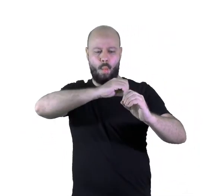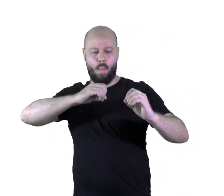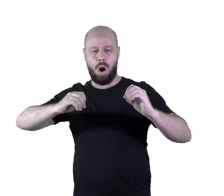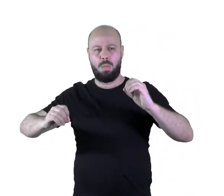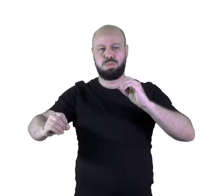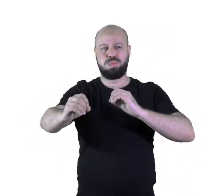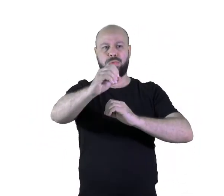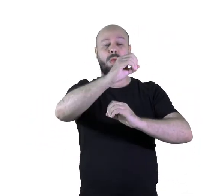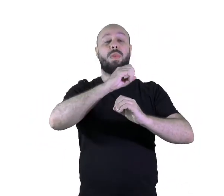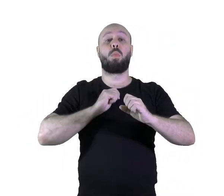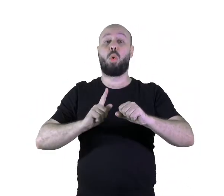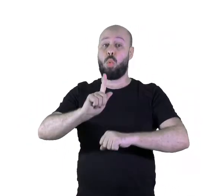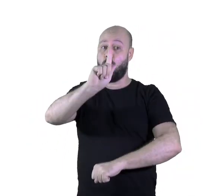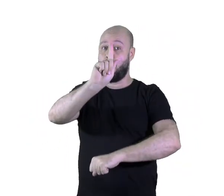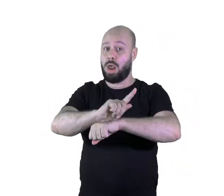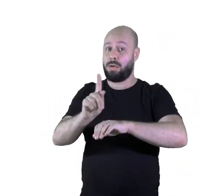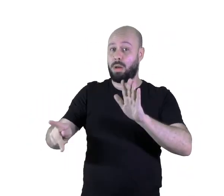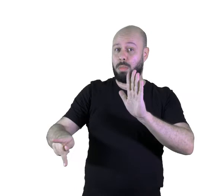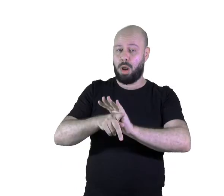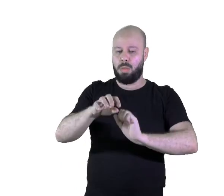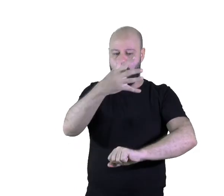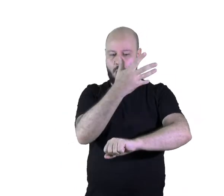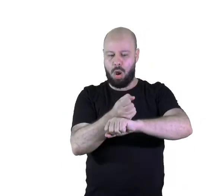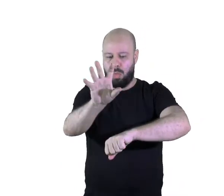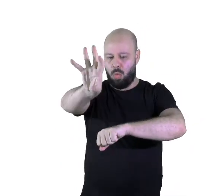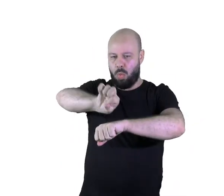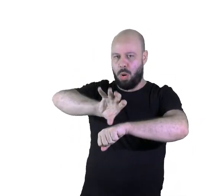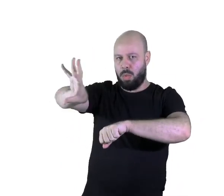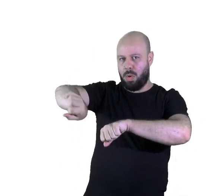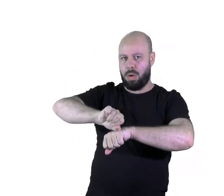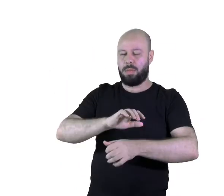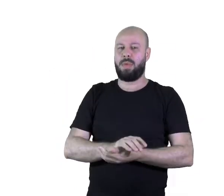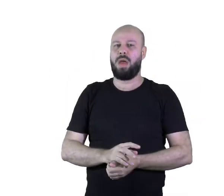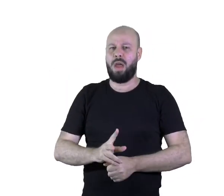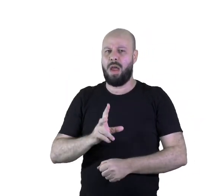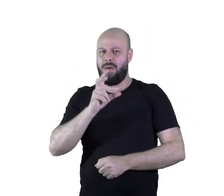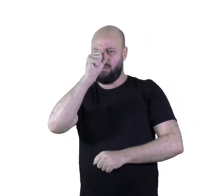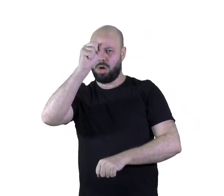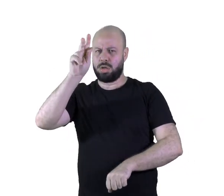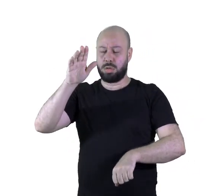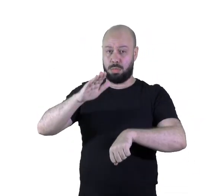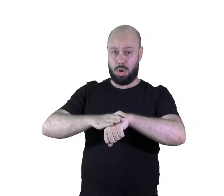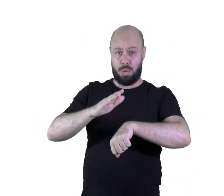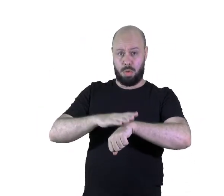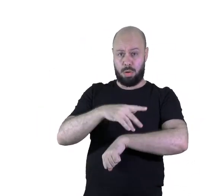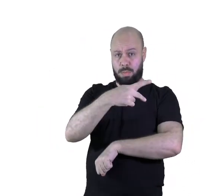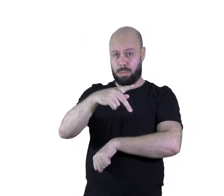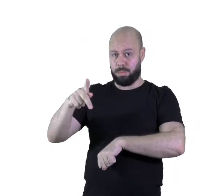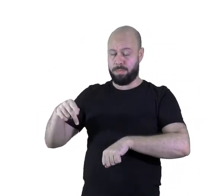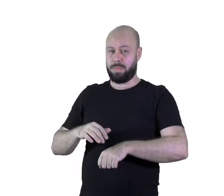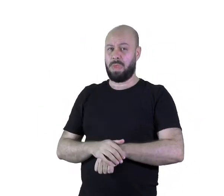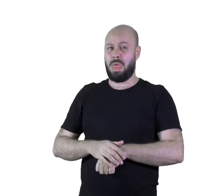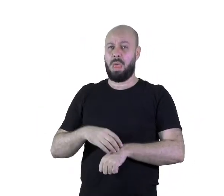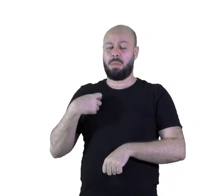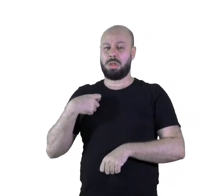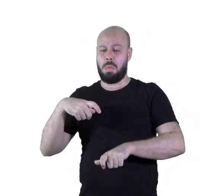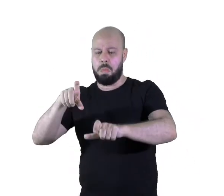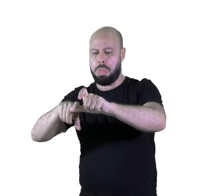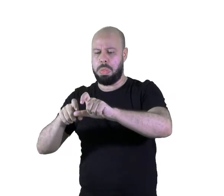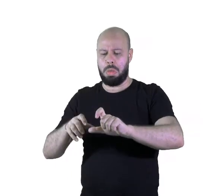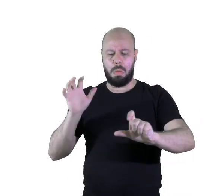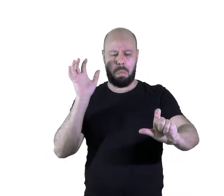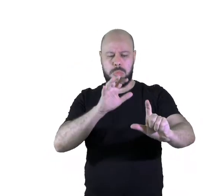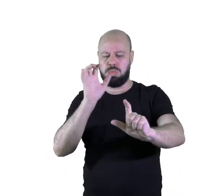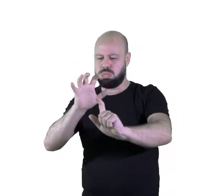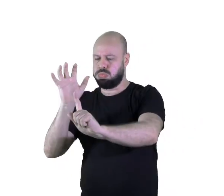tem que ter uma gravidade própria, como eu falei antes, né, ter uma gravidade forte e própria, que não dependa de outro, não seja influenciado de maneira